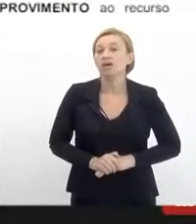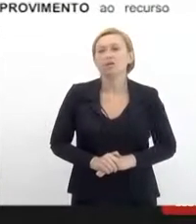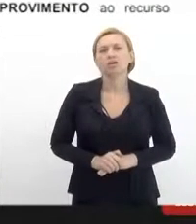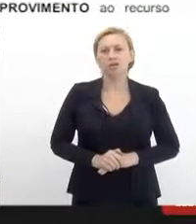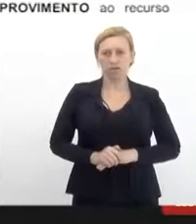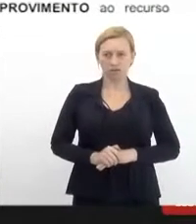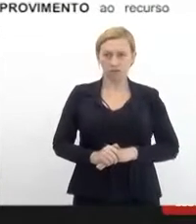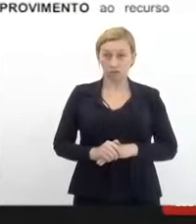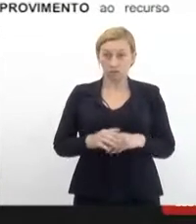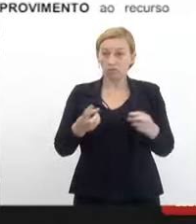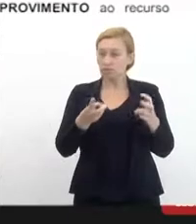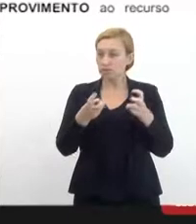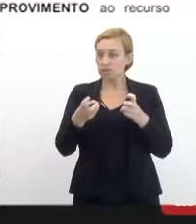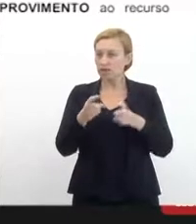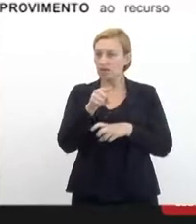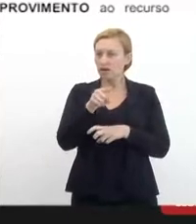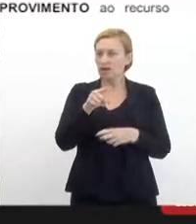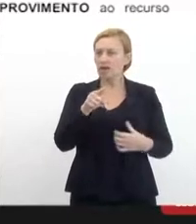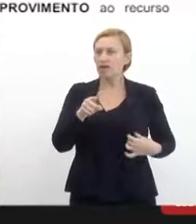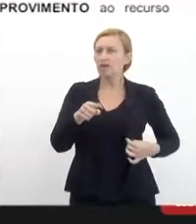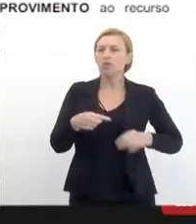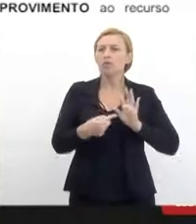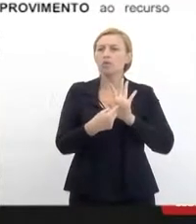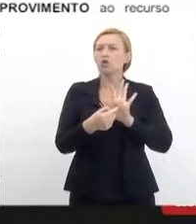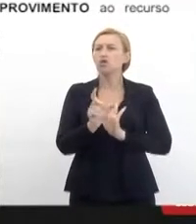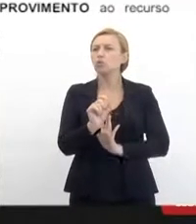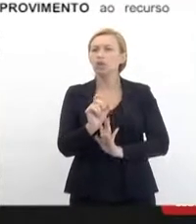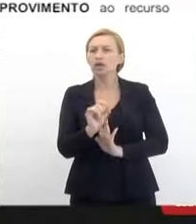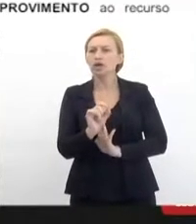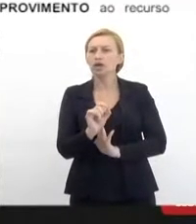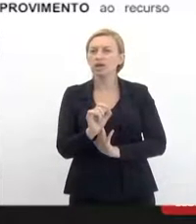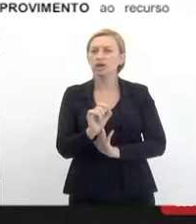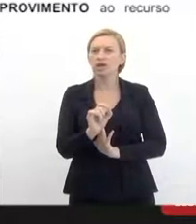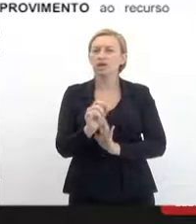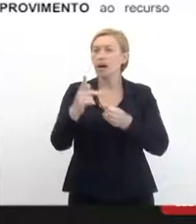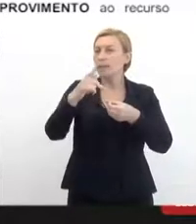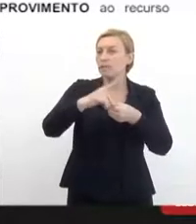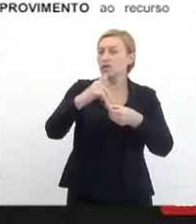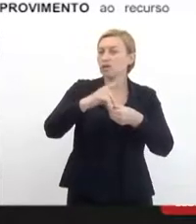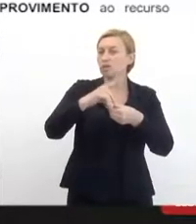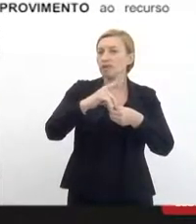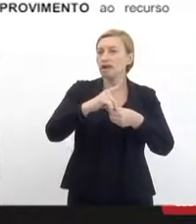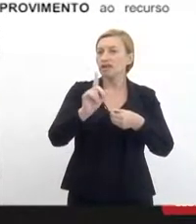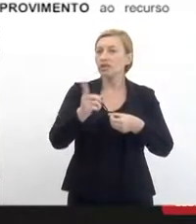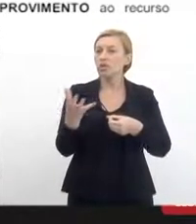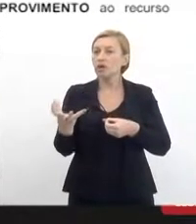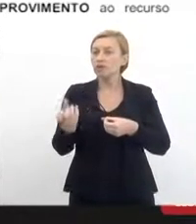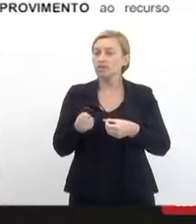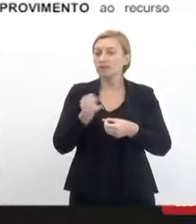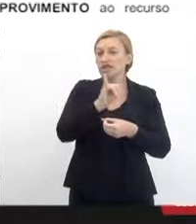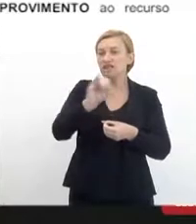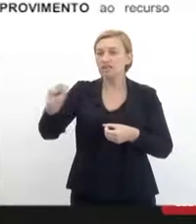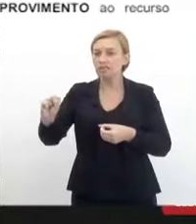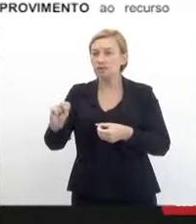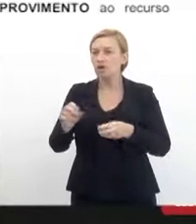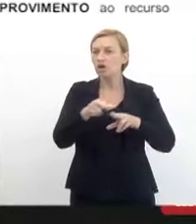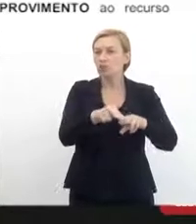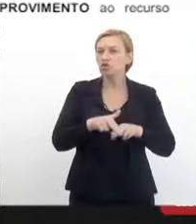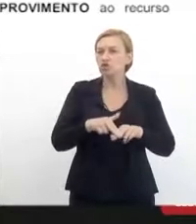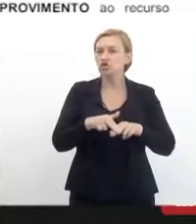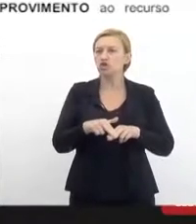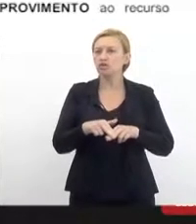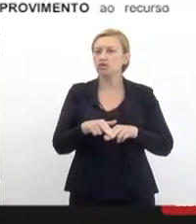Como frisado, no caso em tela, revela-se inviável beneficiar a Petrobras com não recolhimento de ICMS em razão da